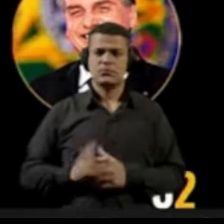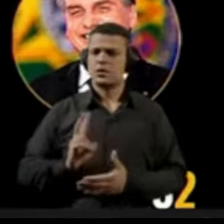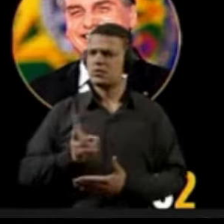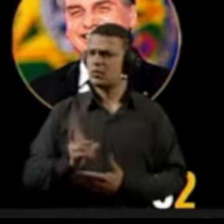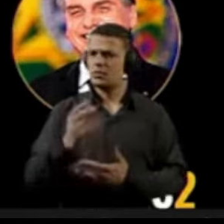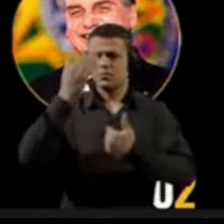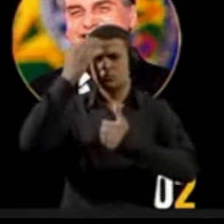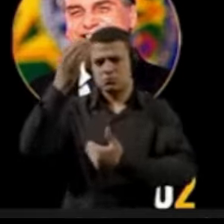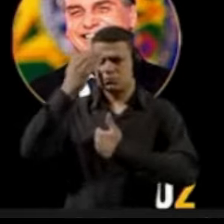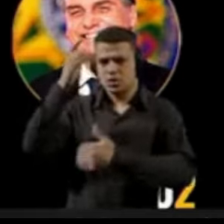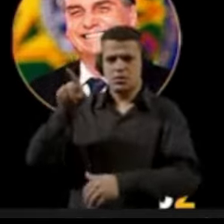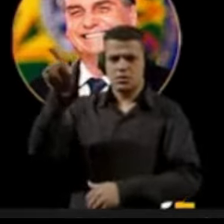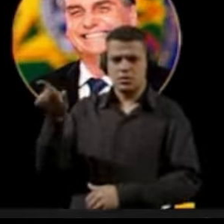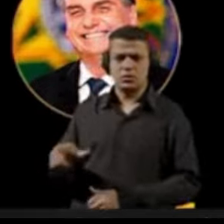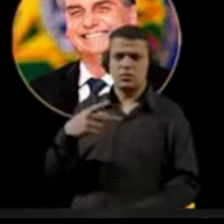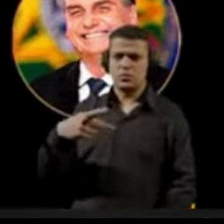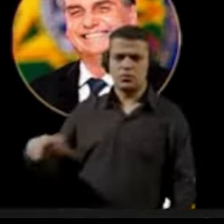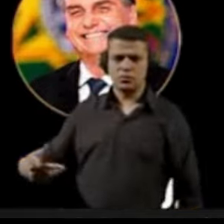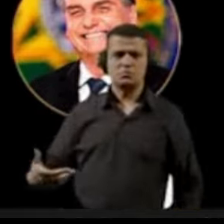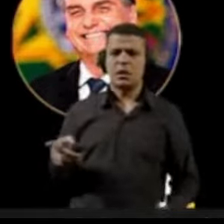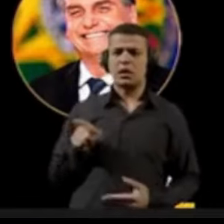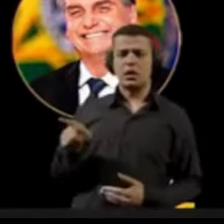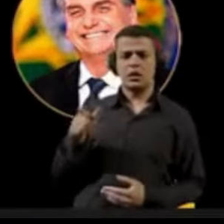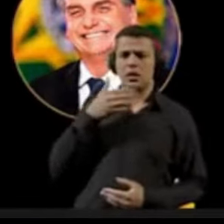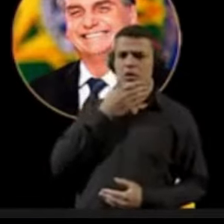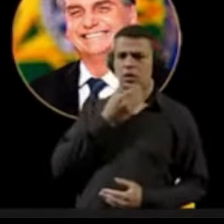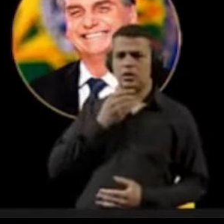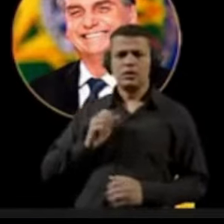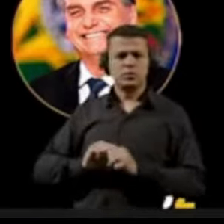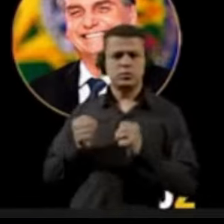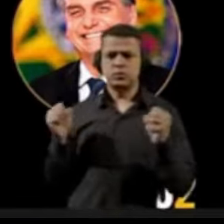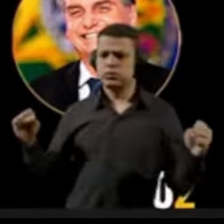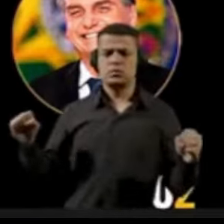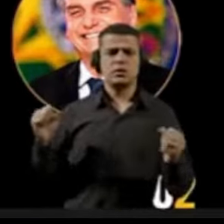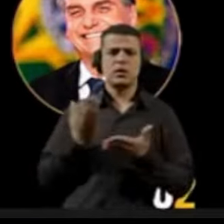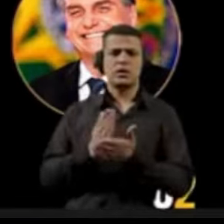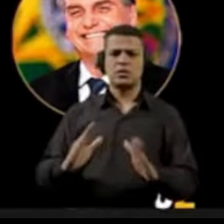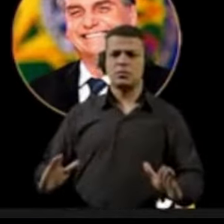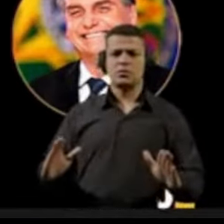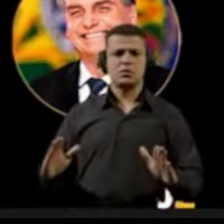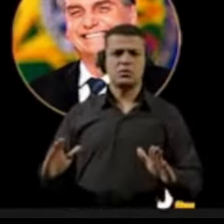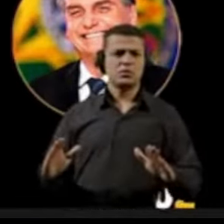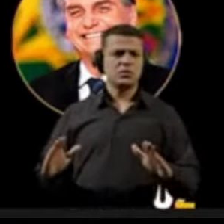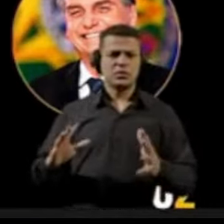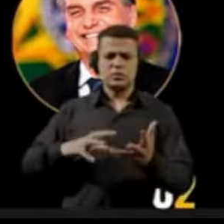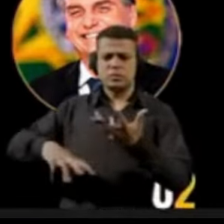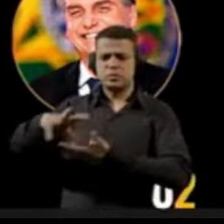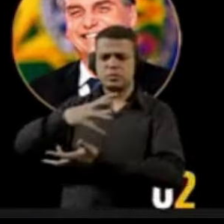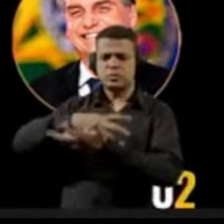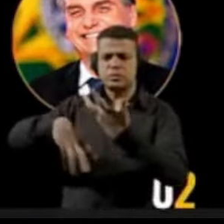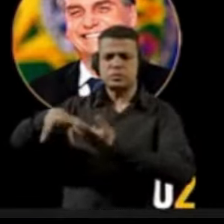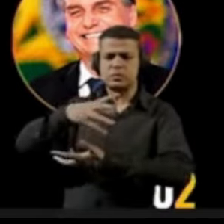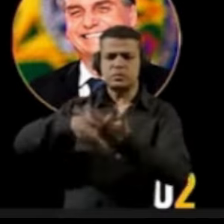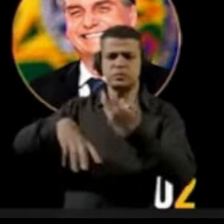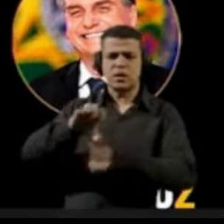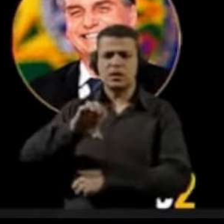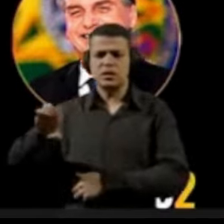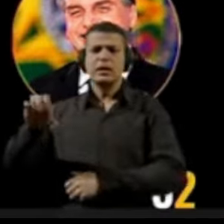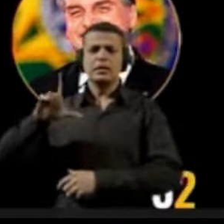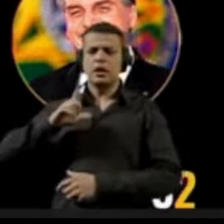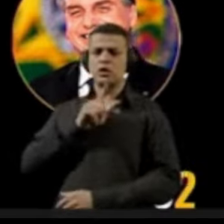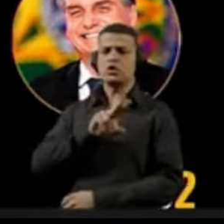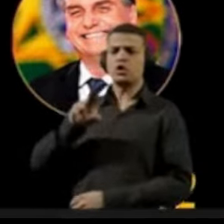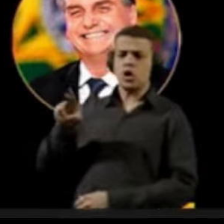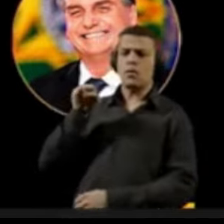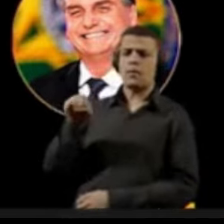Sempre devemos esse tributo ao professor Olavo, ele que foi o grande homem que quebrou a hegemonia cultural de esquerda, dando nome